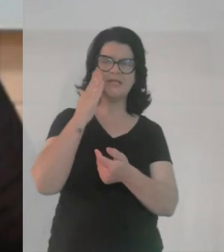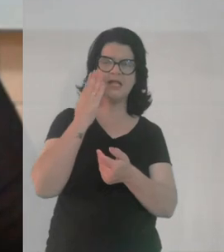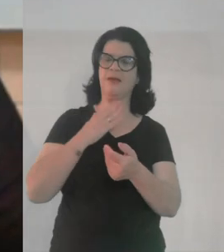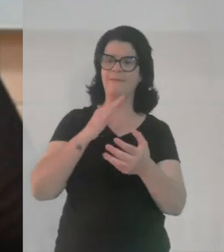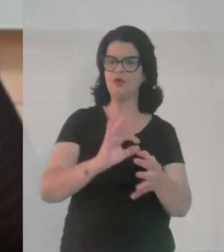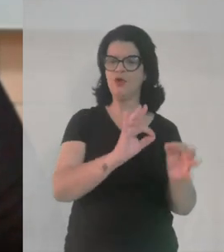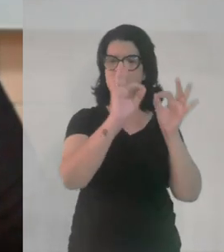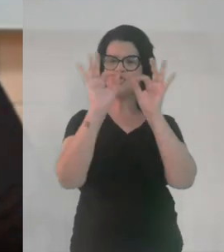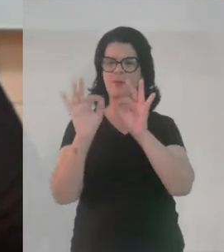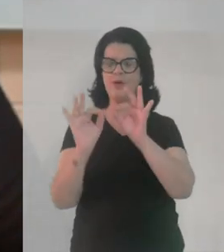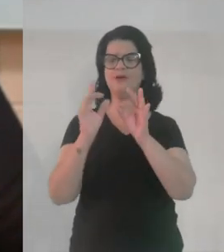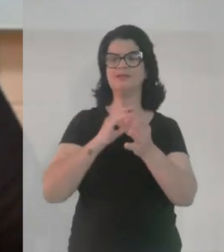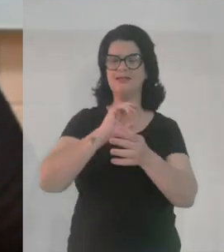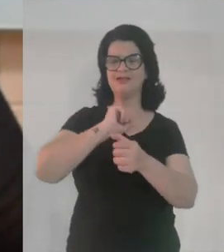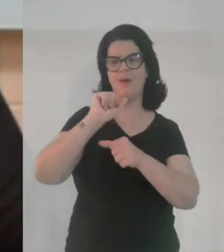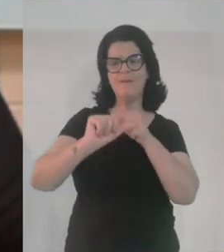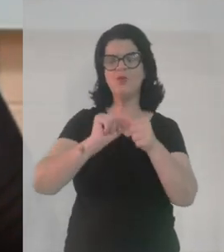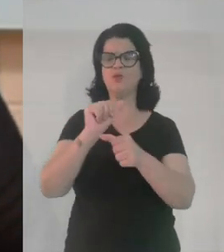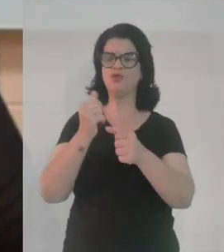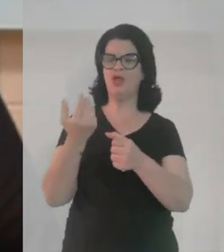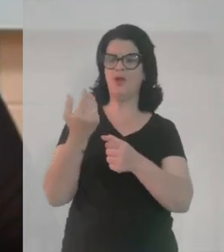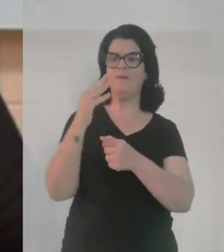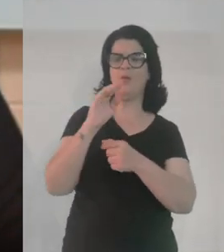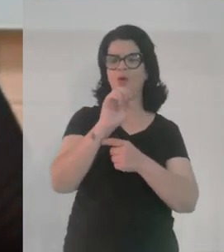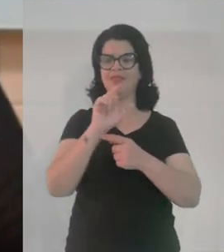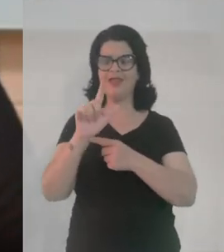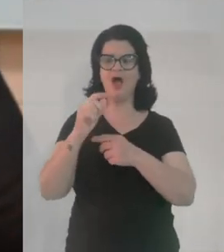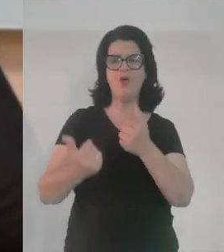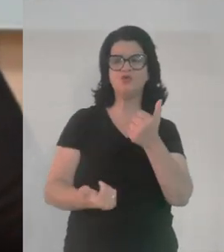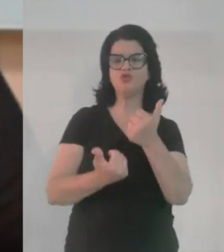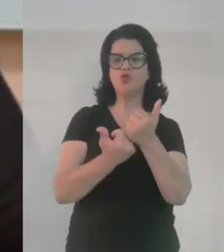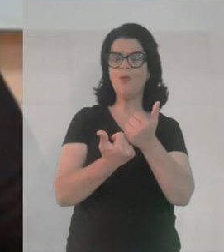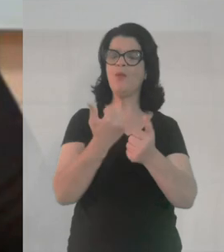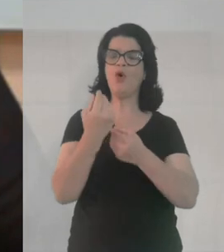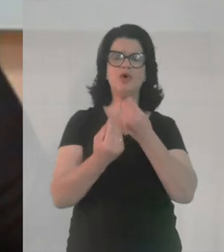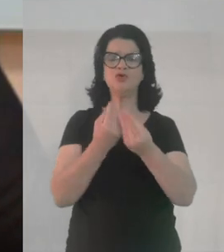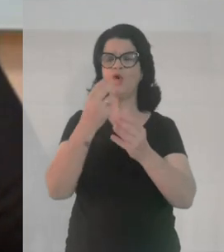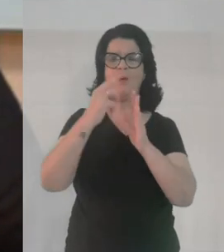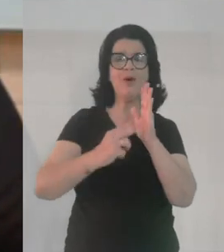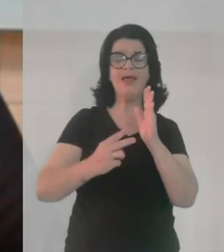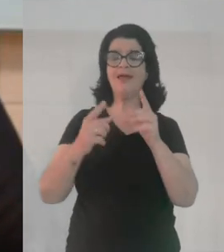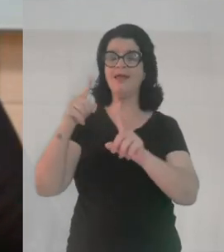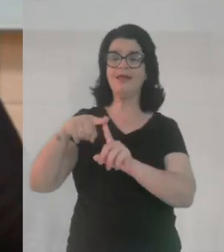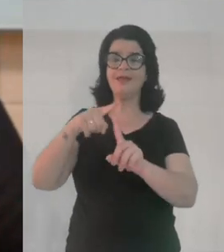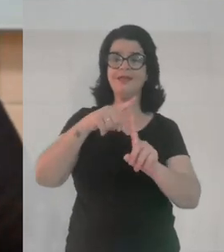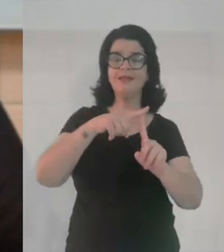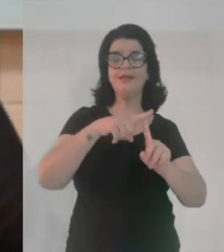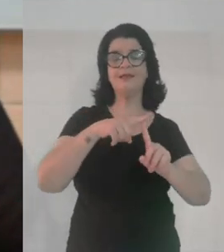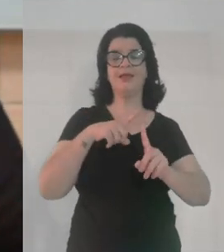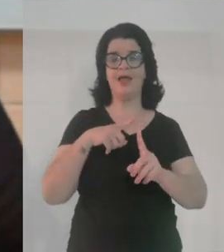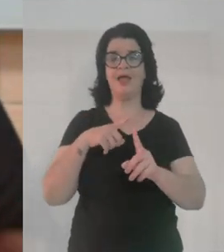Esses processos multimodais, em que suportes a gente lê, né? Que tipo de